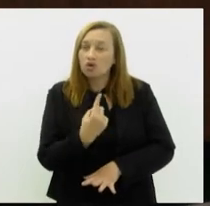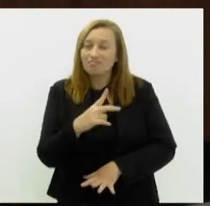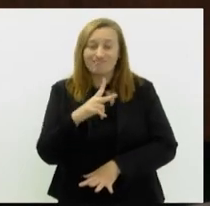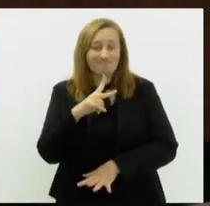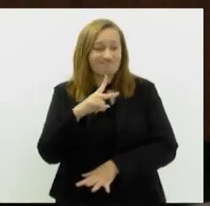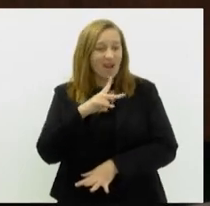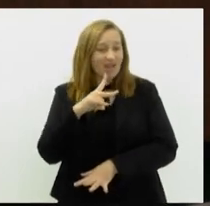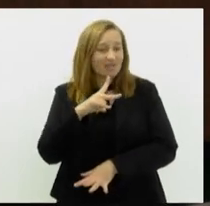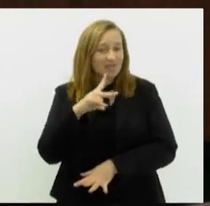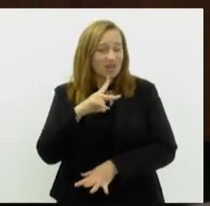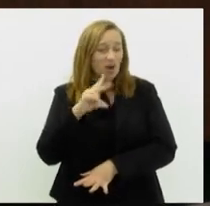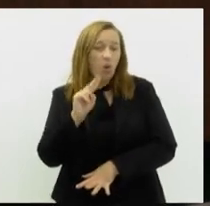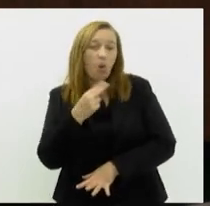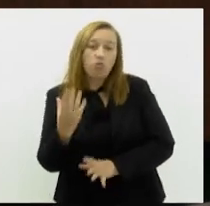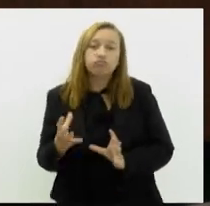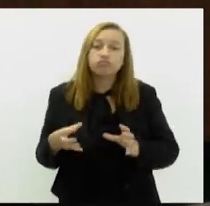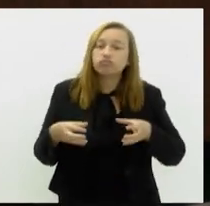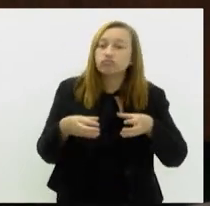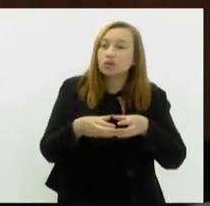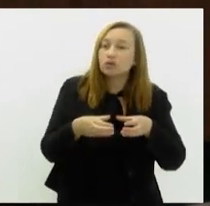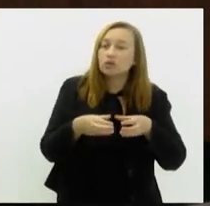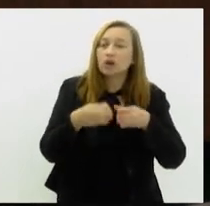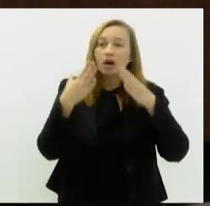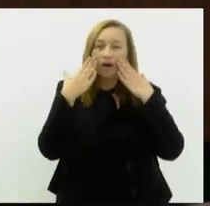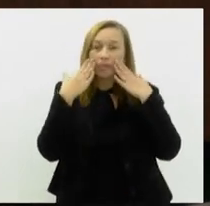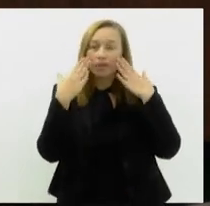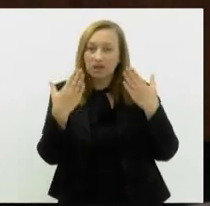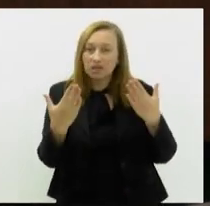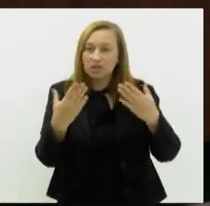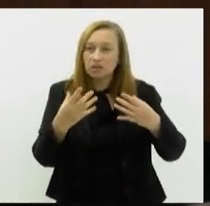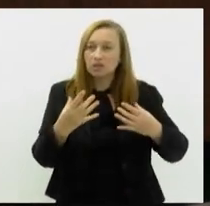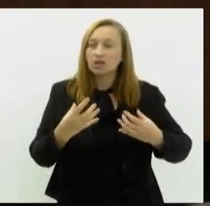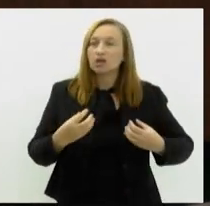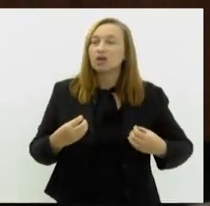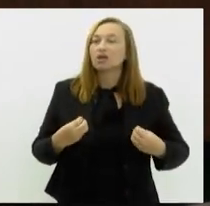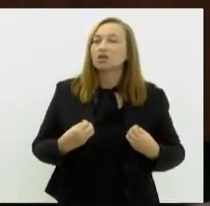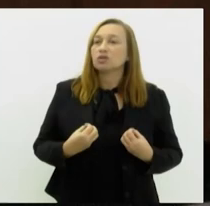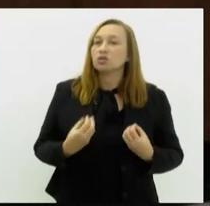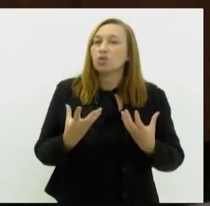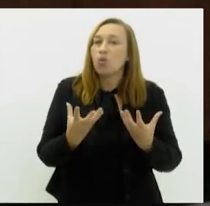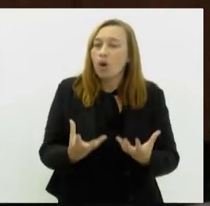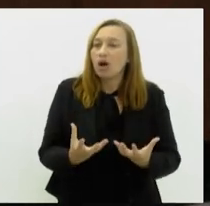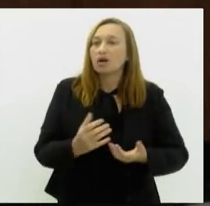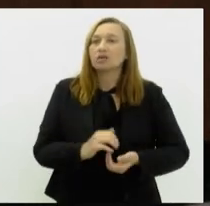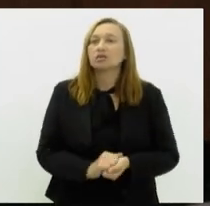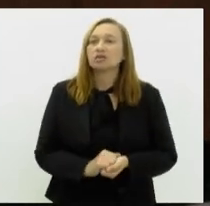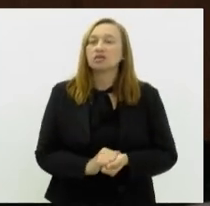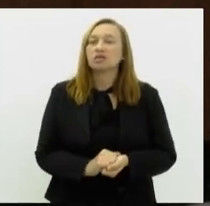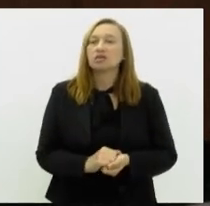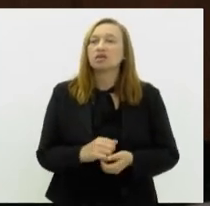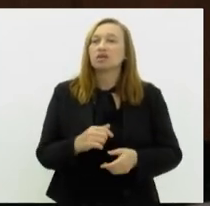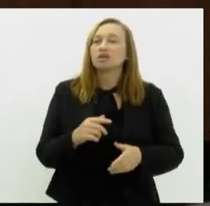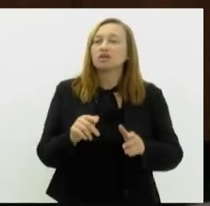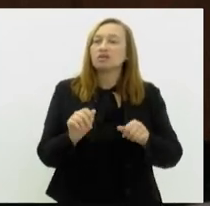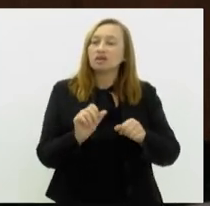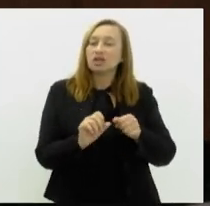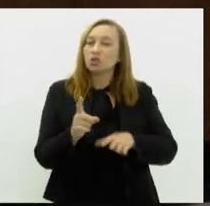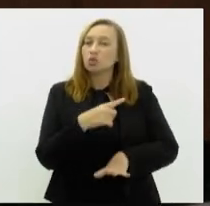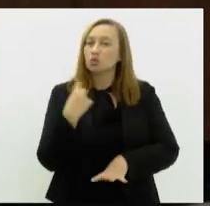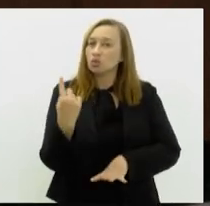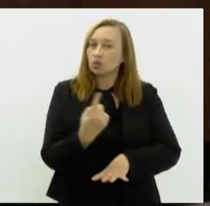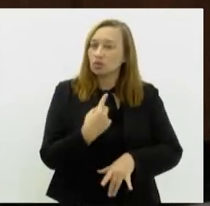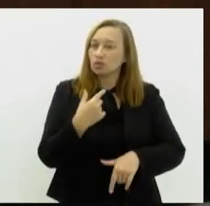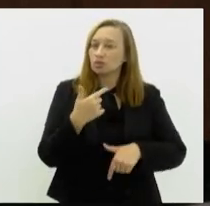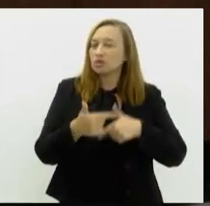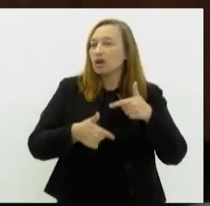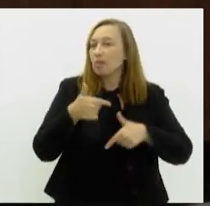individualmente ou em conjunto, estamos apresentando nossas doações, estamos fazendo aqui a nossa parte. E eu quero